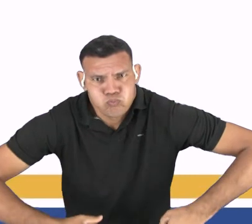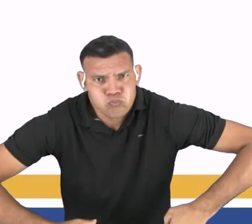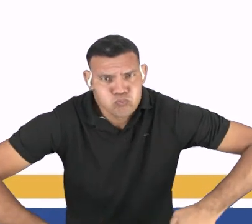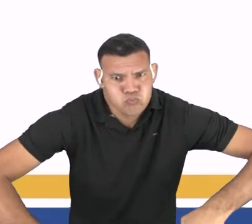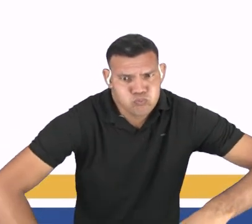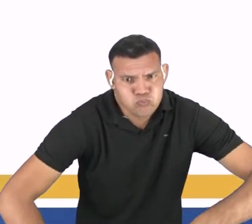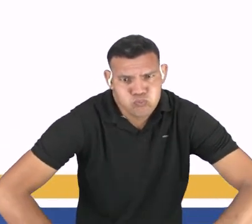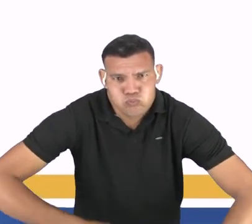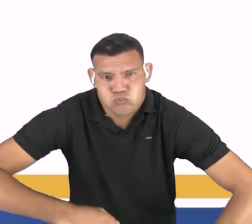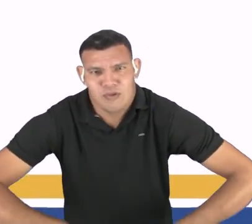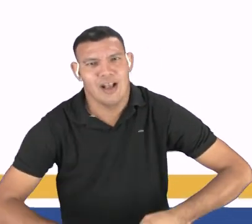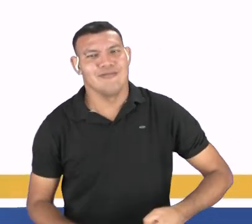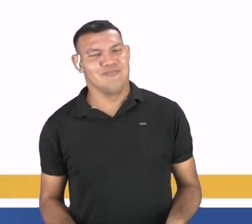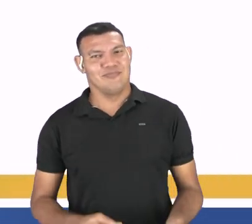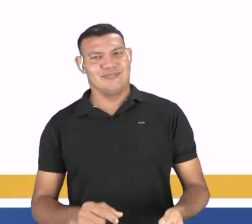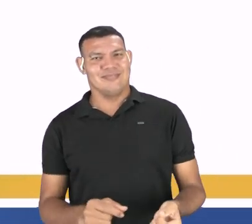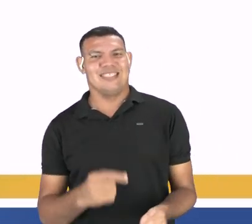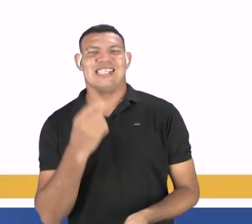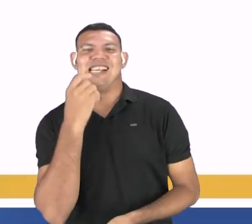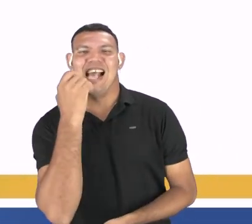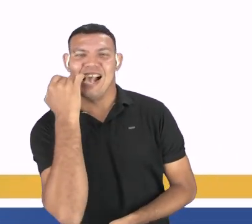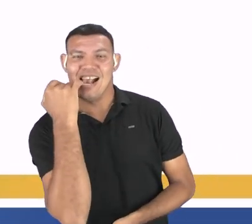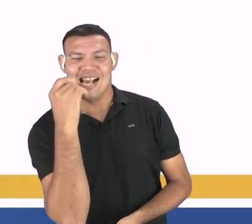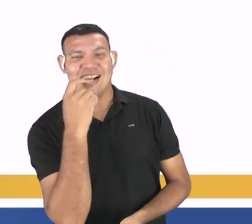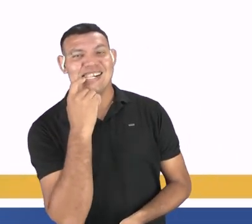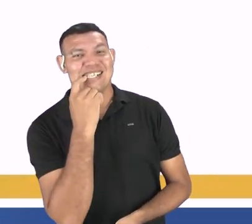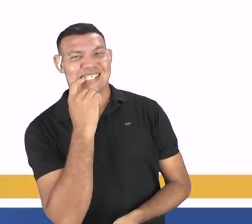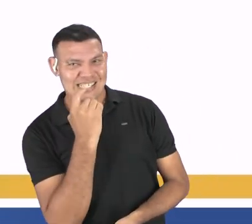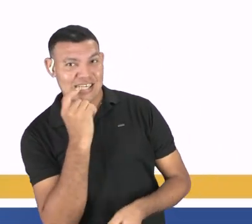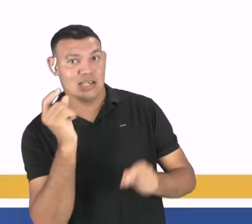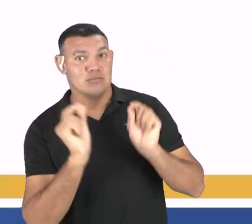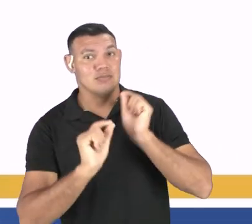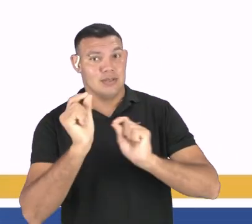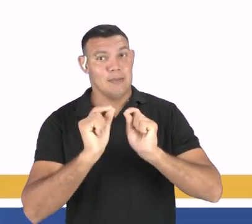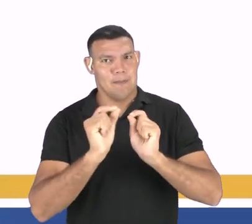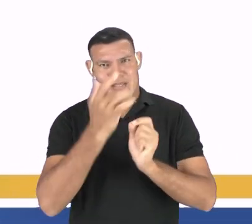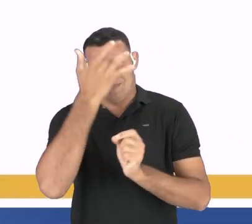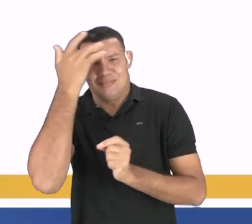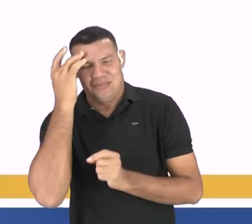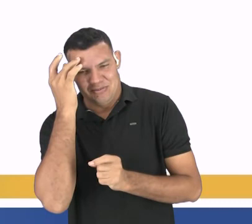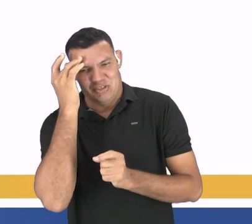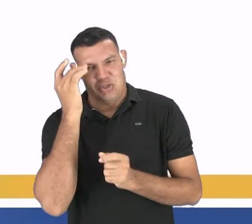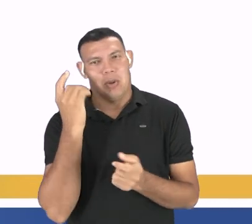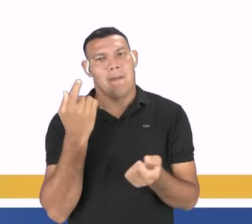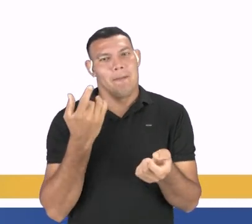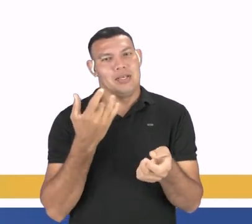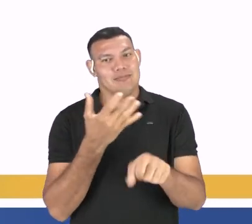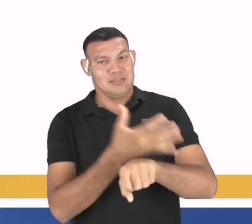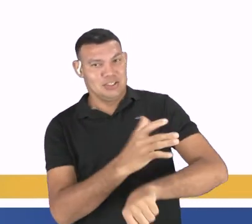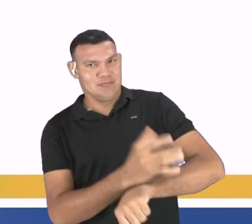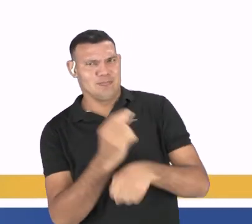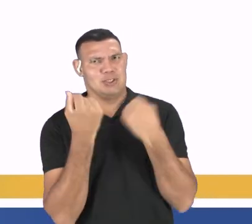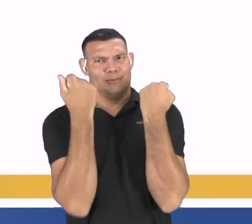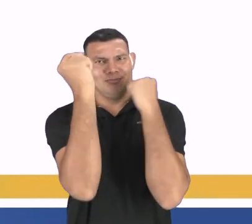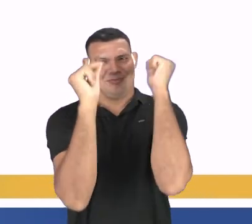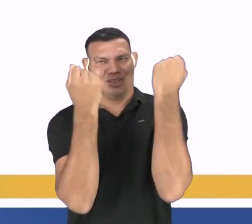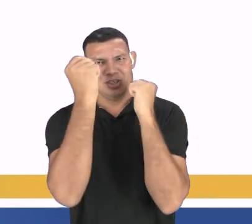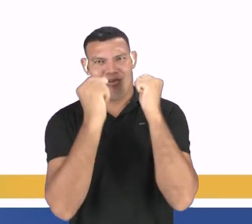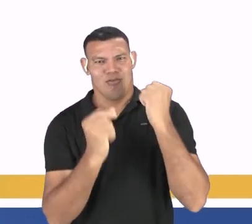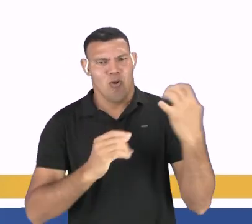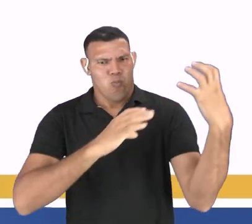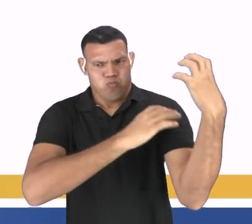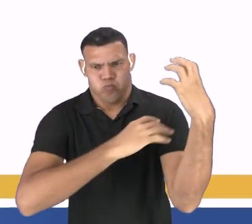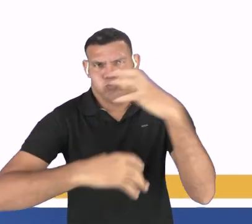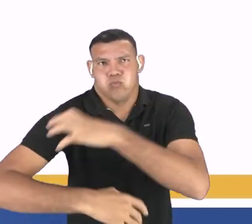faz inveja a muita pessoa que fala academia a temos esses ratos aqui que eles foram modificados não é